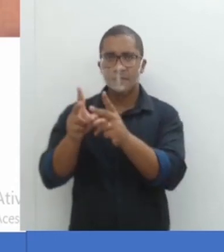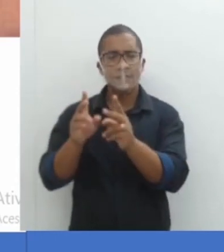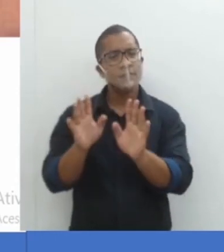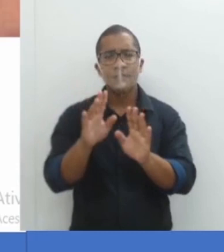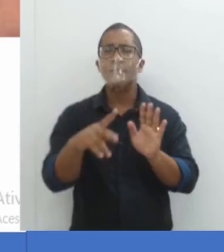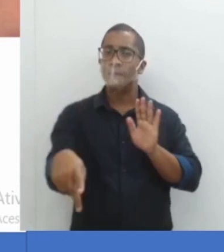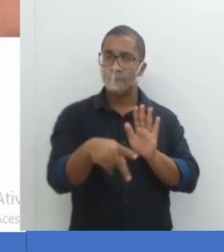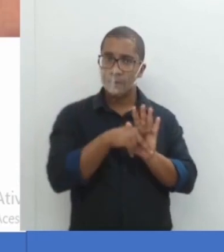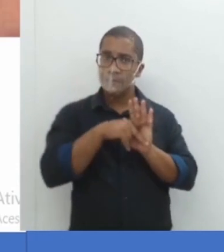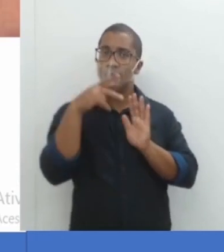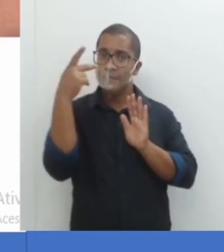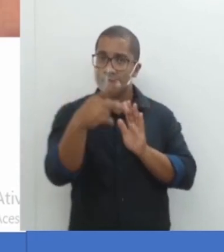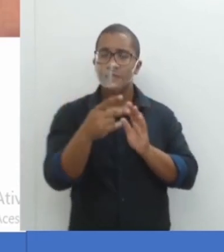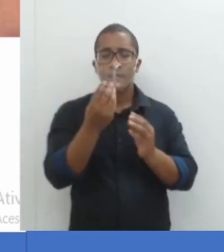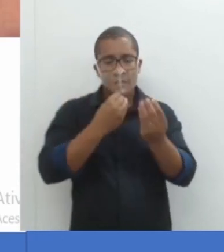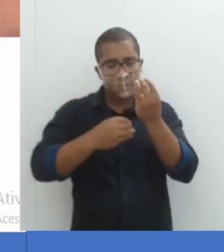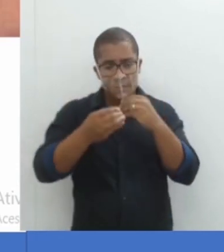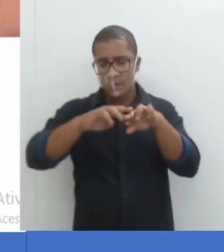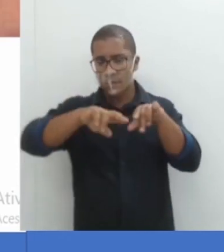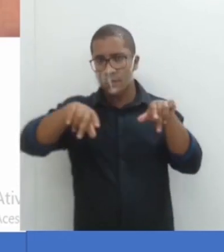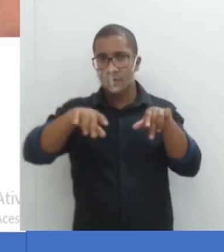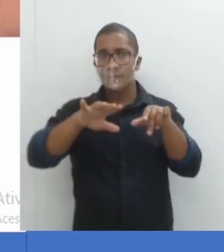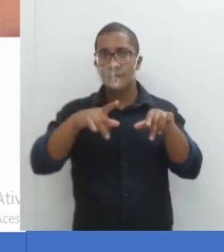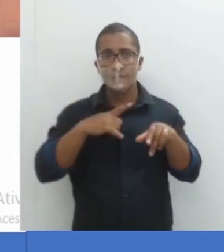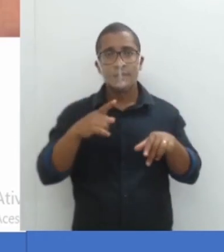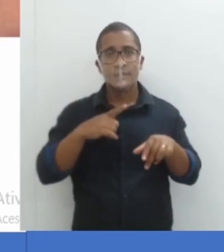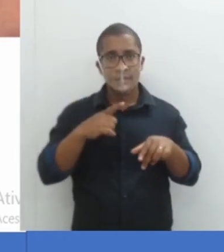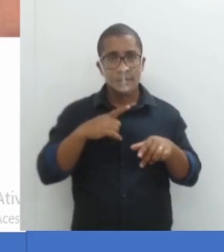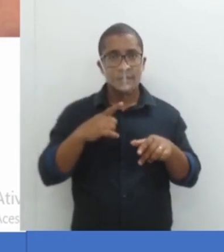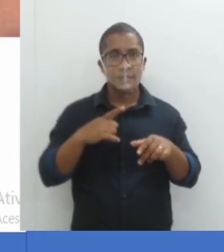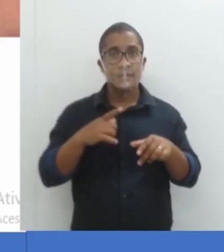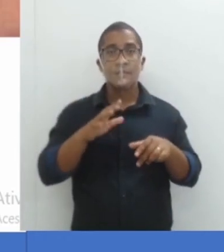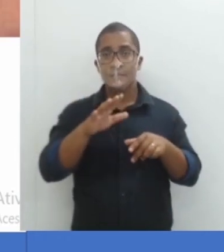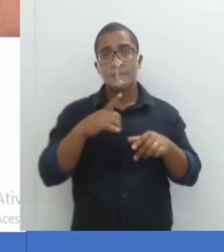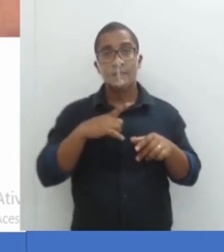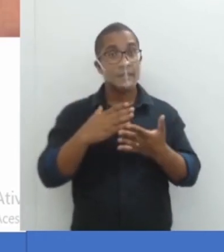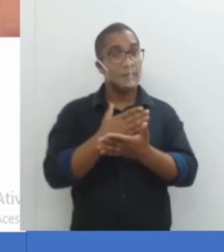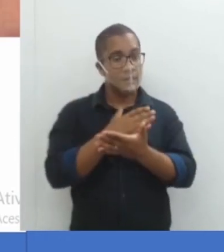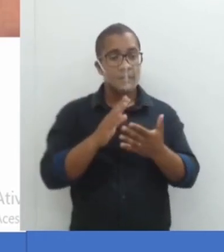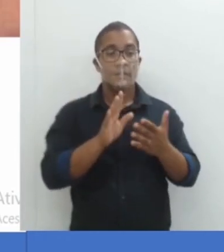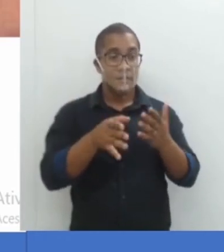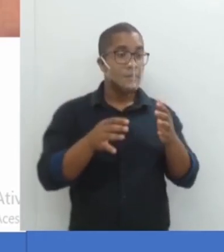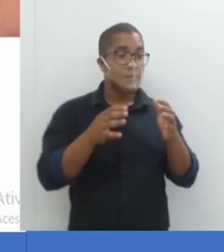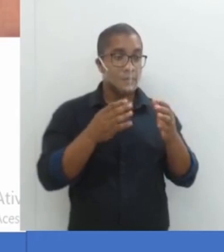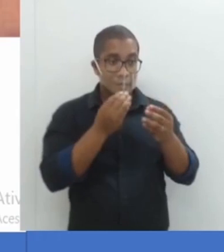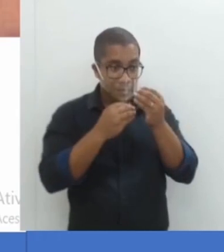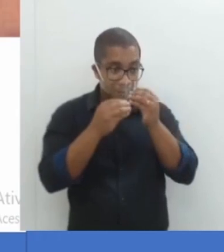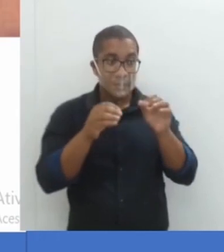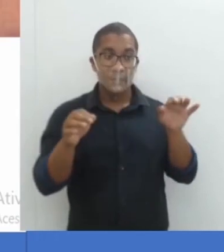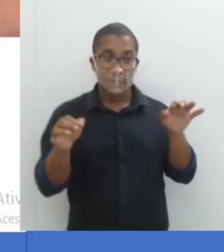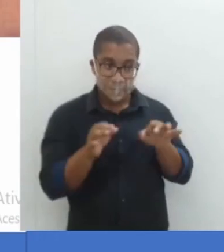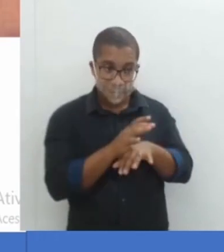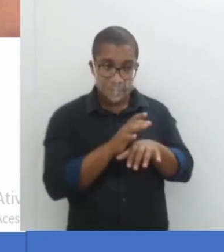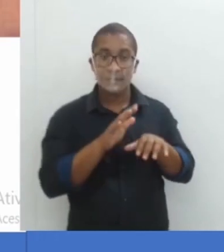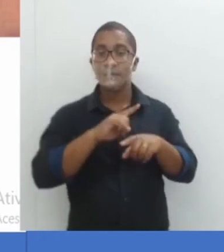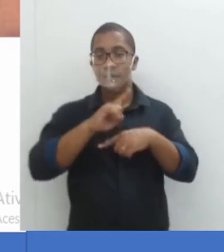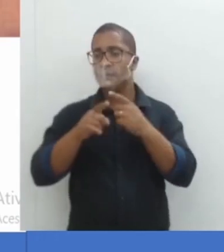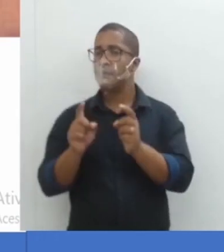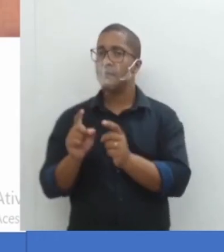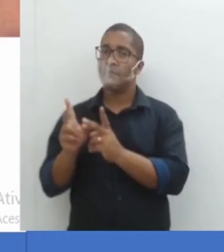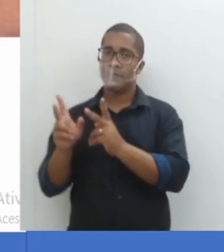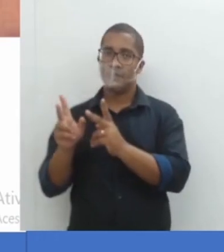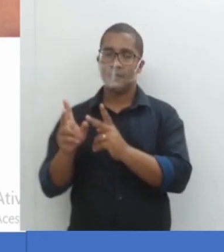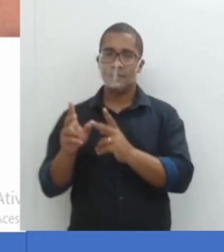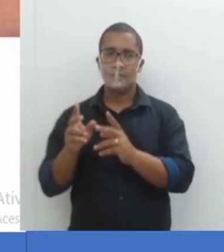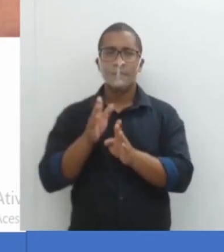sustentabilidade. Então o pouco que sobra é comercializado nas feiras livres de Bimirim. A plantação de